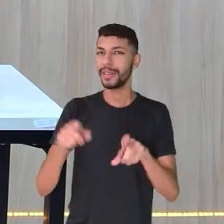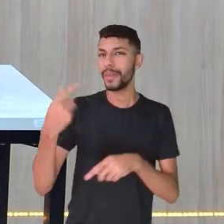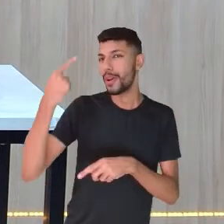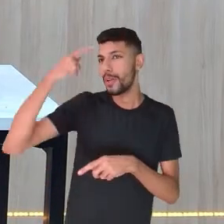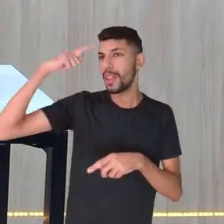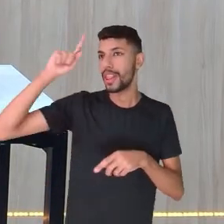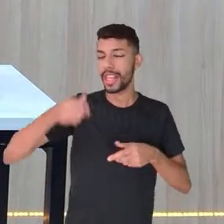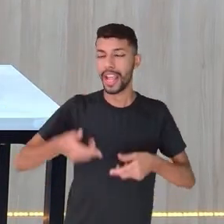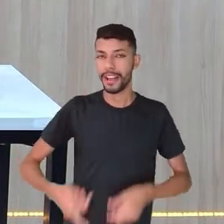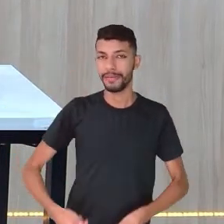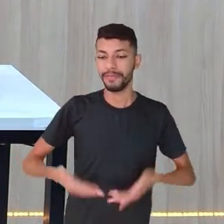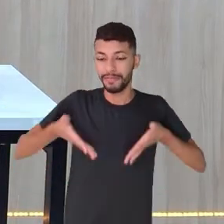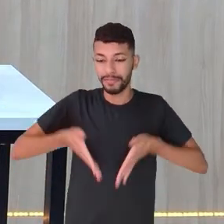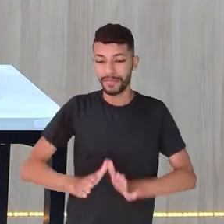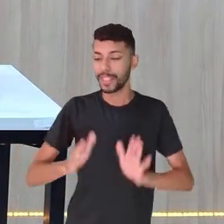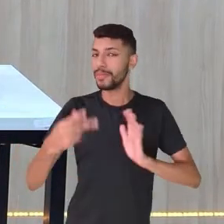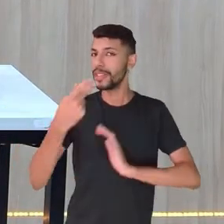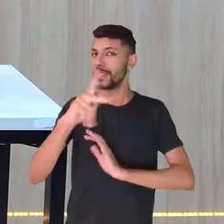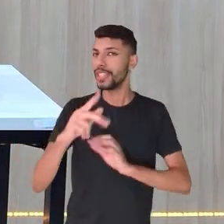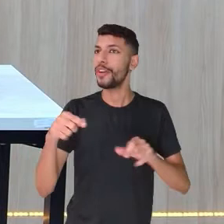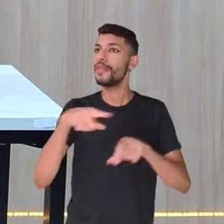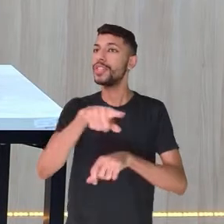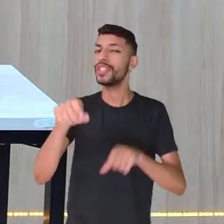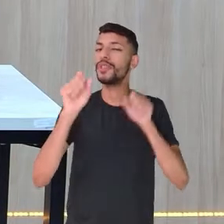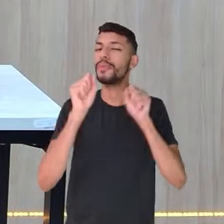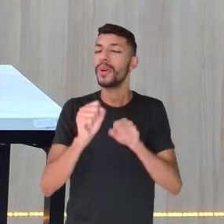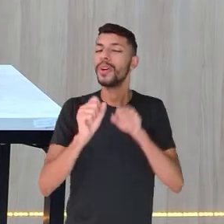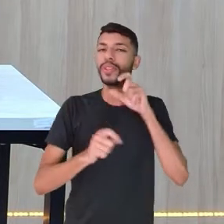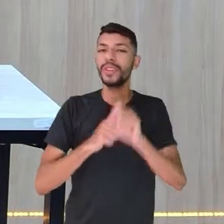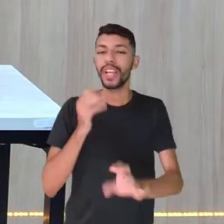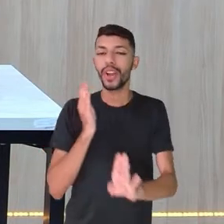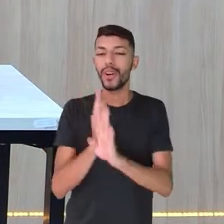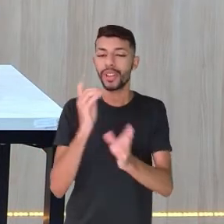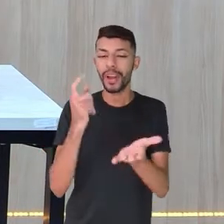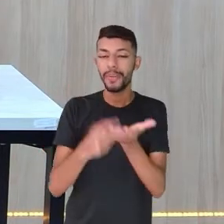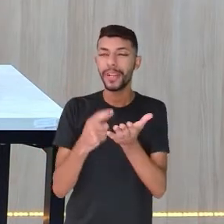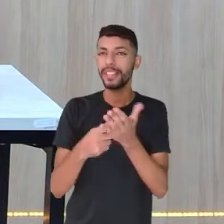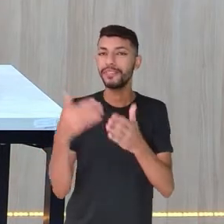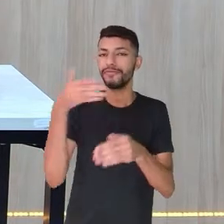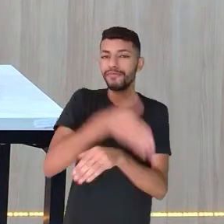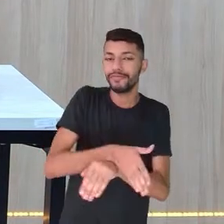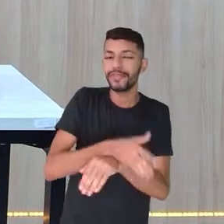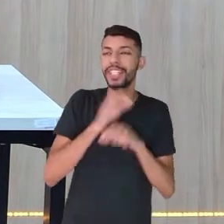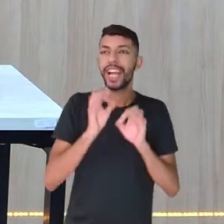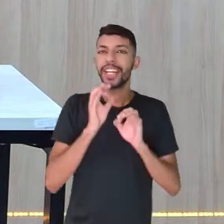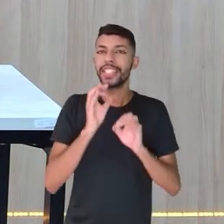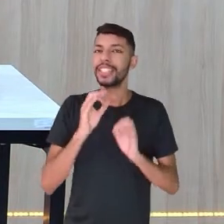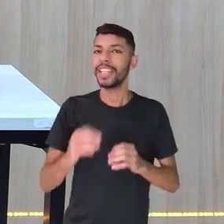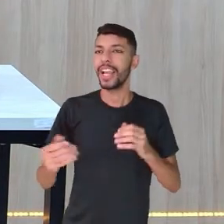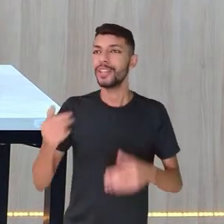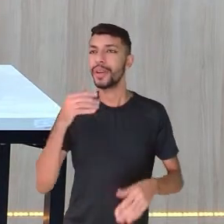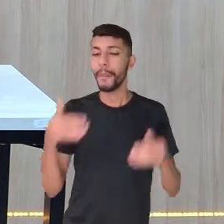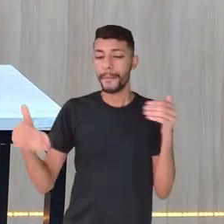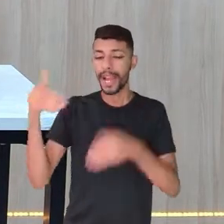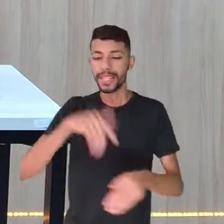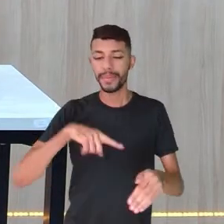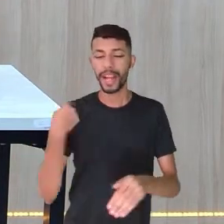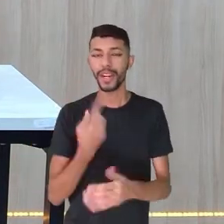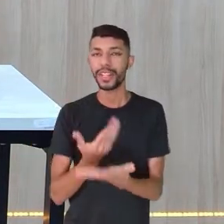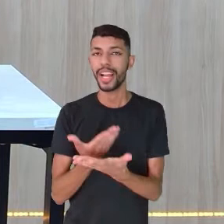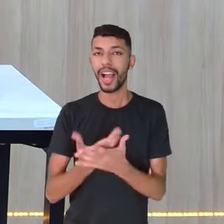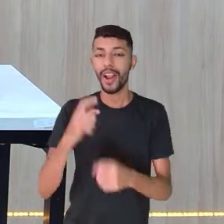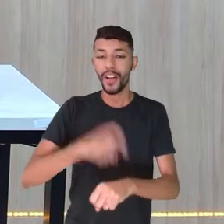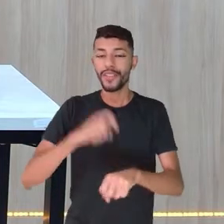poderão baixar o aplicativo e participar da nossa aula ao vivo, questionando, respondendo o questionamento, trazendo